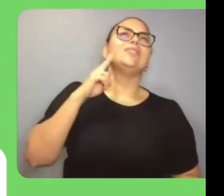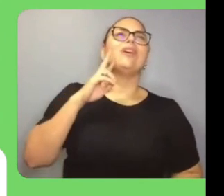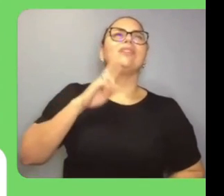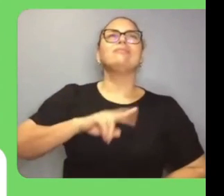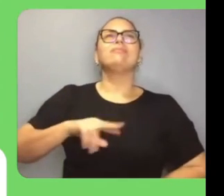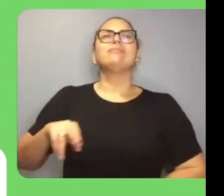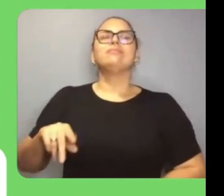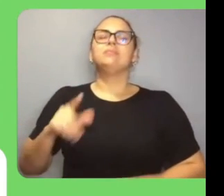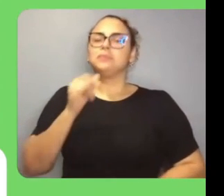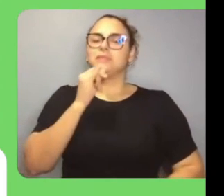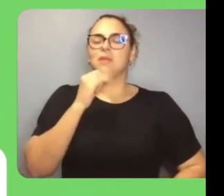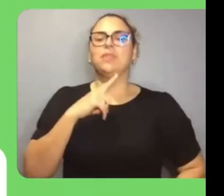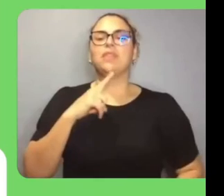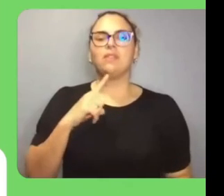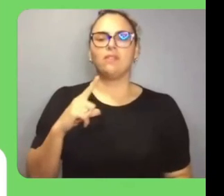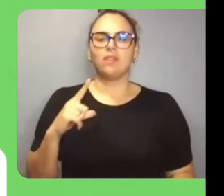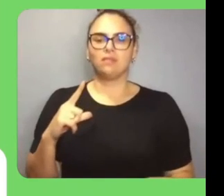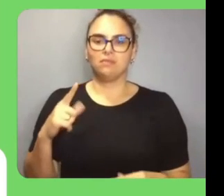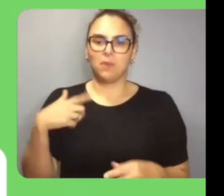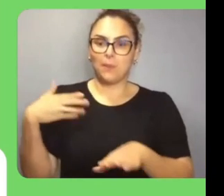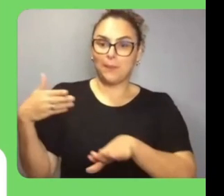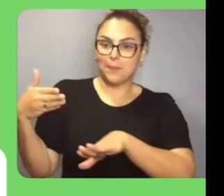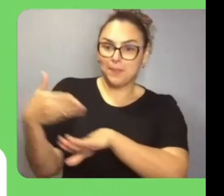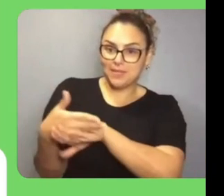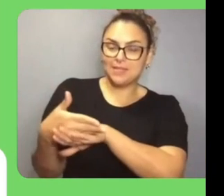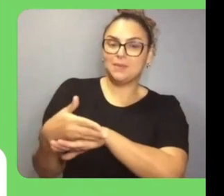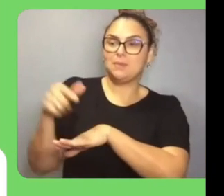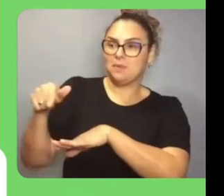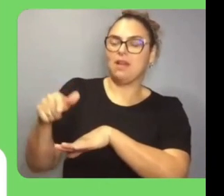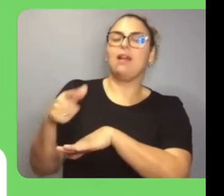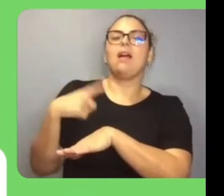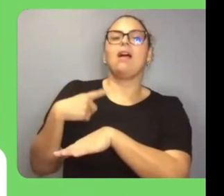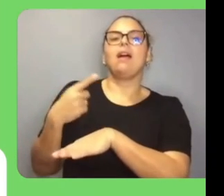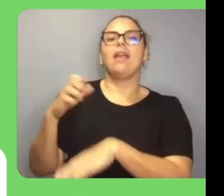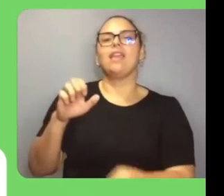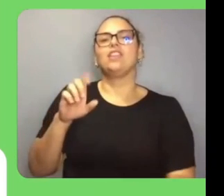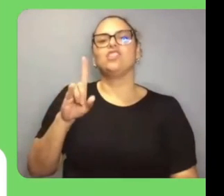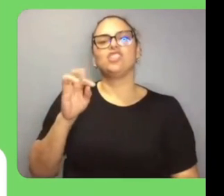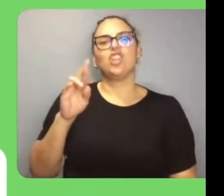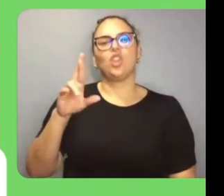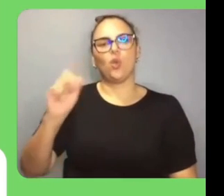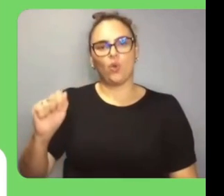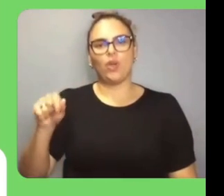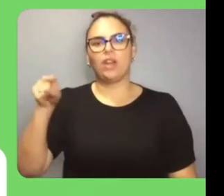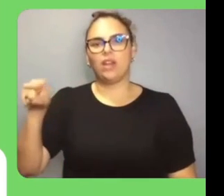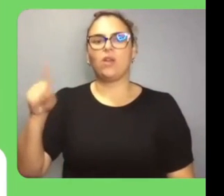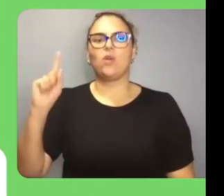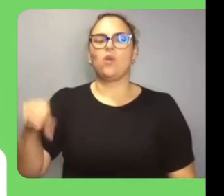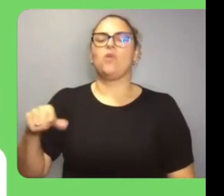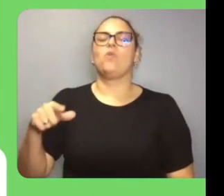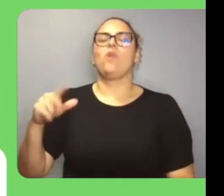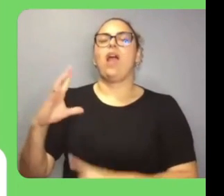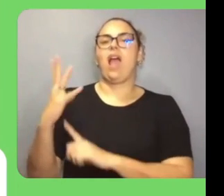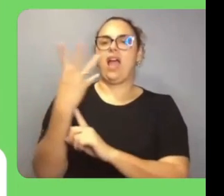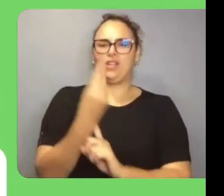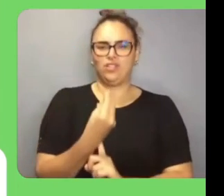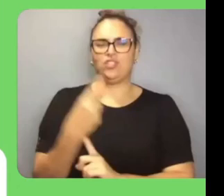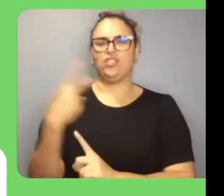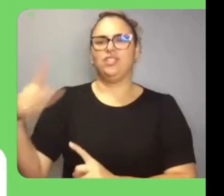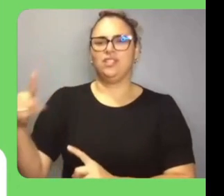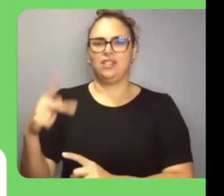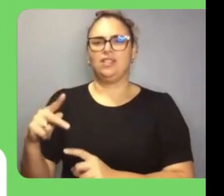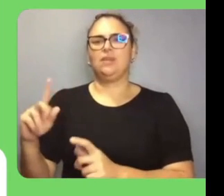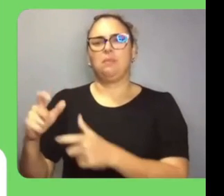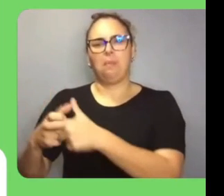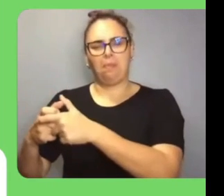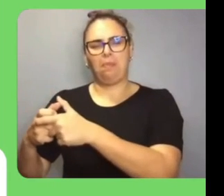exemplo, ter participado e apoiado a editora Mino com Narrativas Periféricas, que é um trampo tão bonito que a Janaína e o